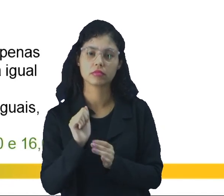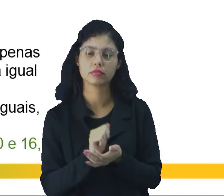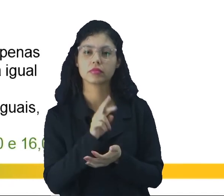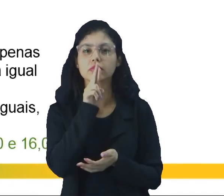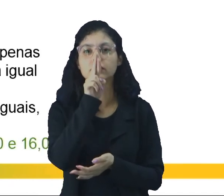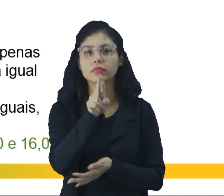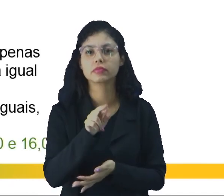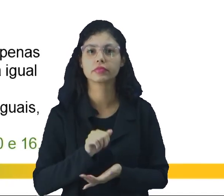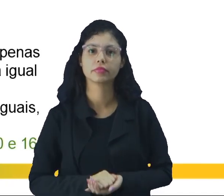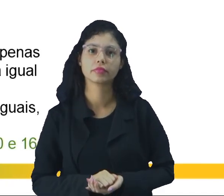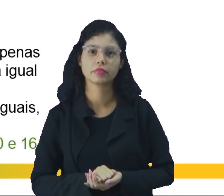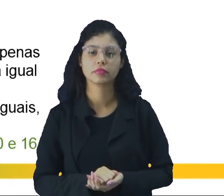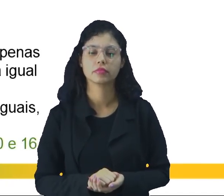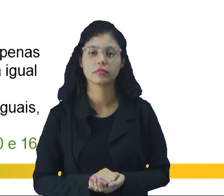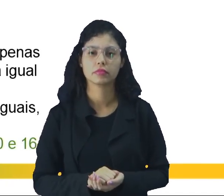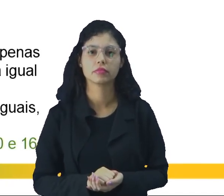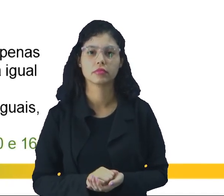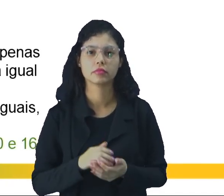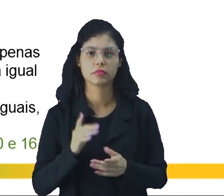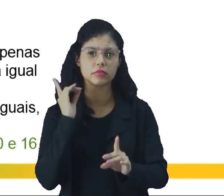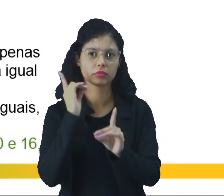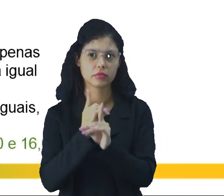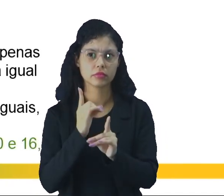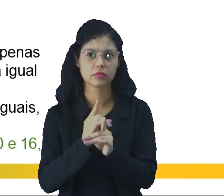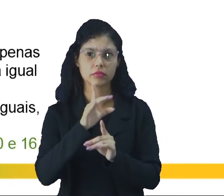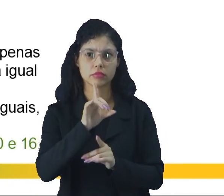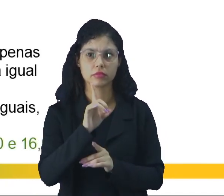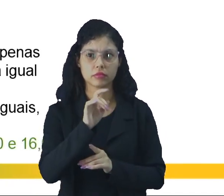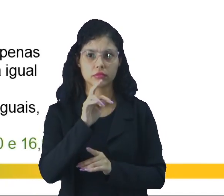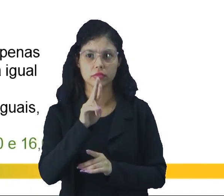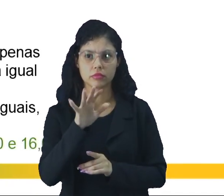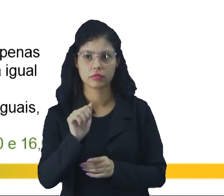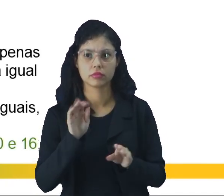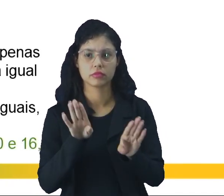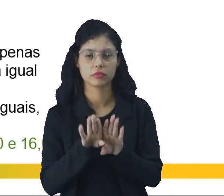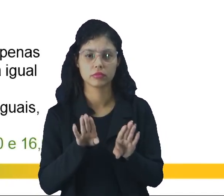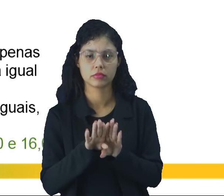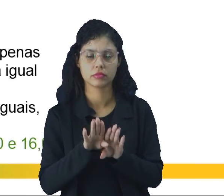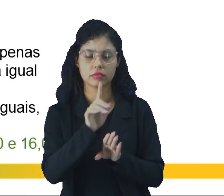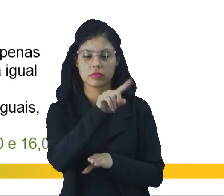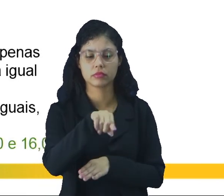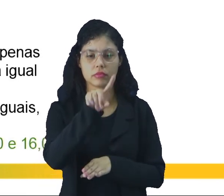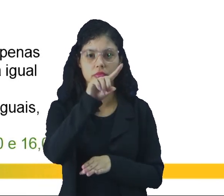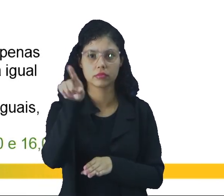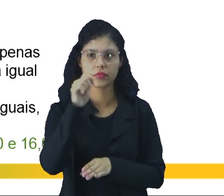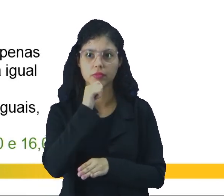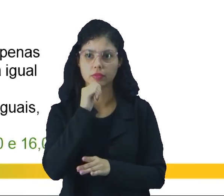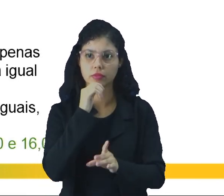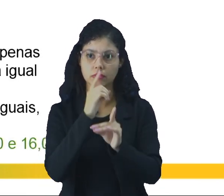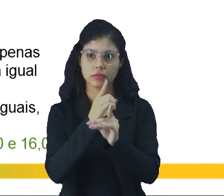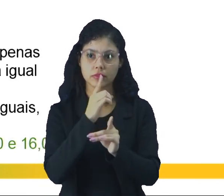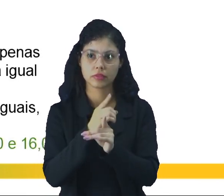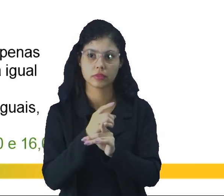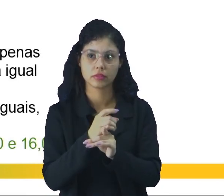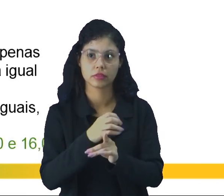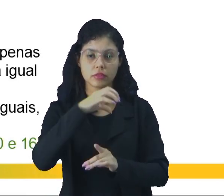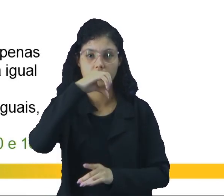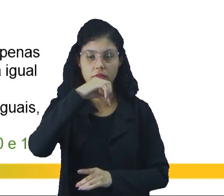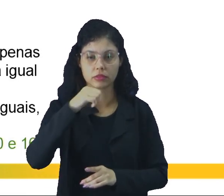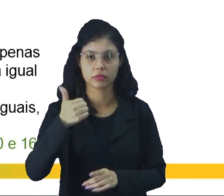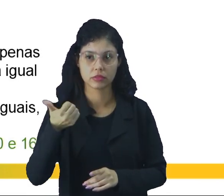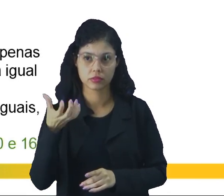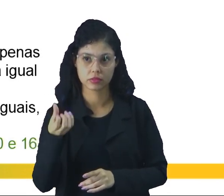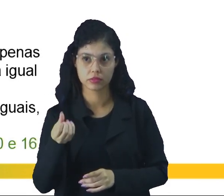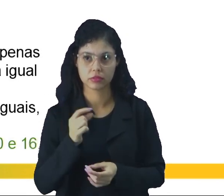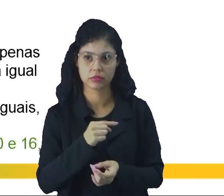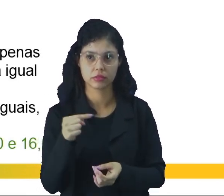ter que resolver, achando delta e achando as raízes. Com base nisso, eu achei 9 e menos 16.